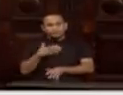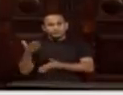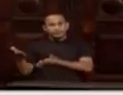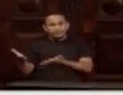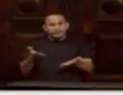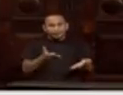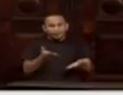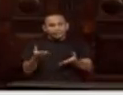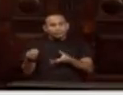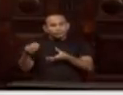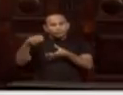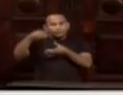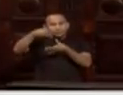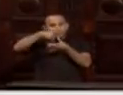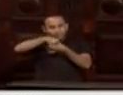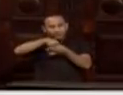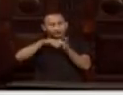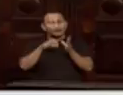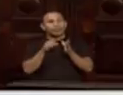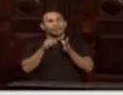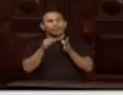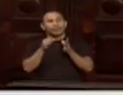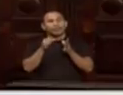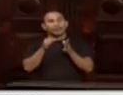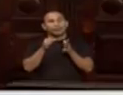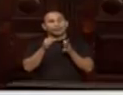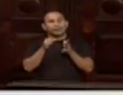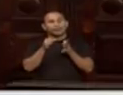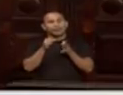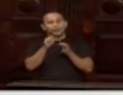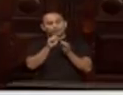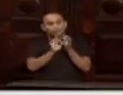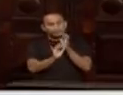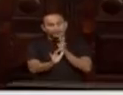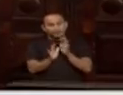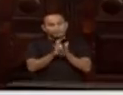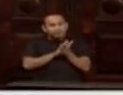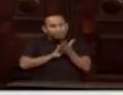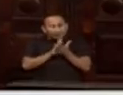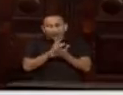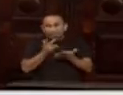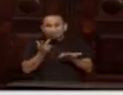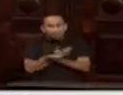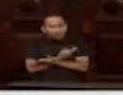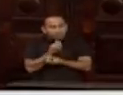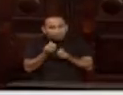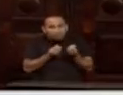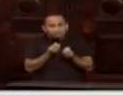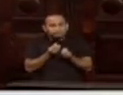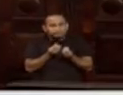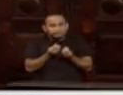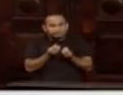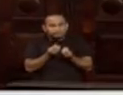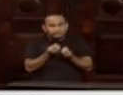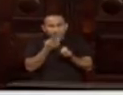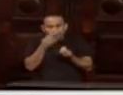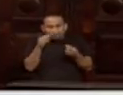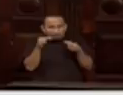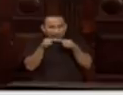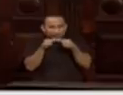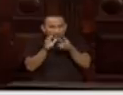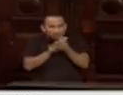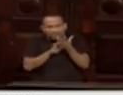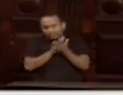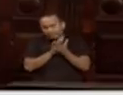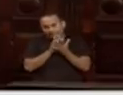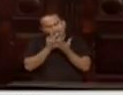os projetos como se nada tivesse acontecendo ou cossoul se não tivéssemos nenhum vínculo com isso é inadmissível